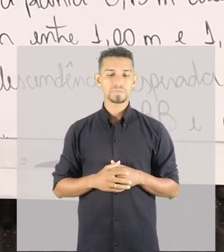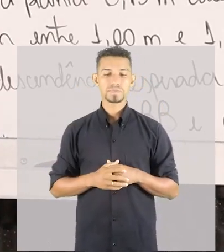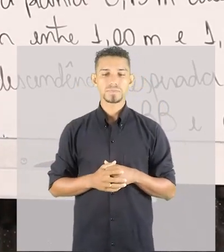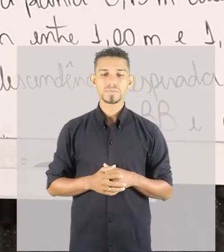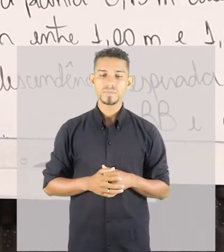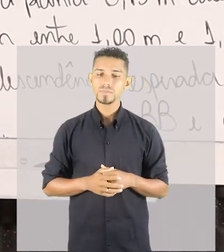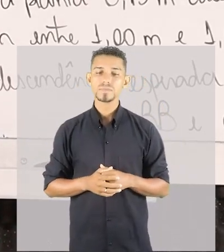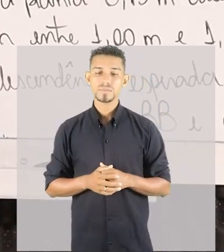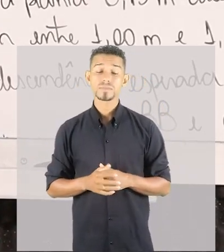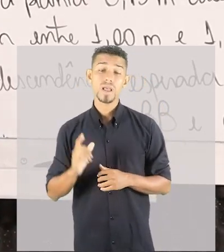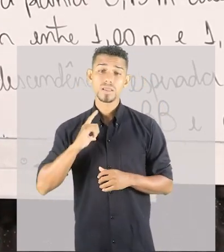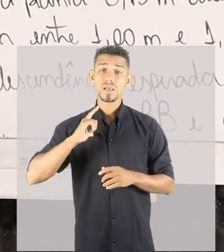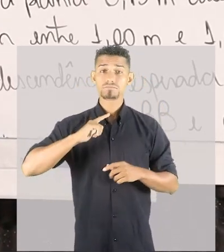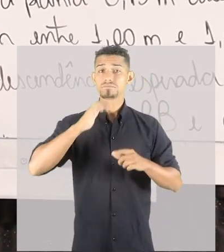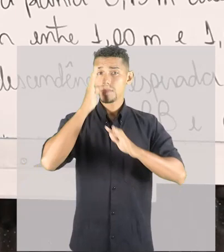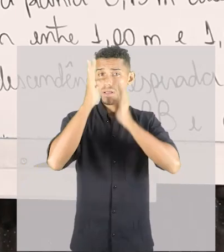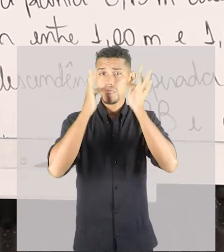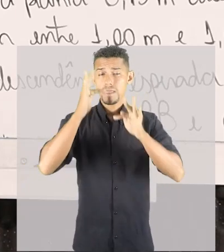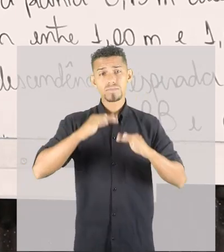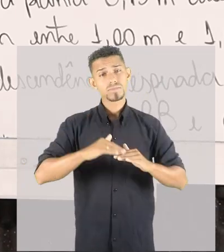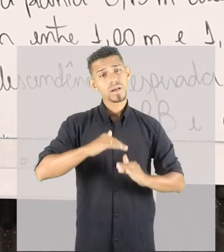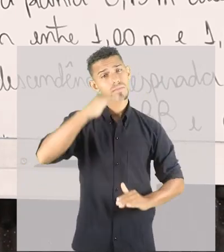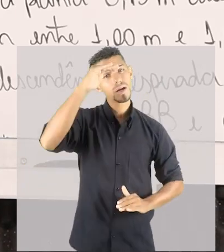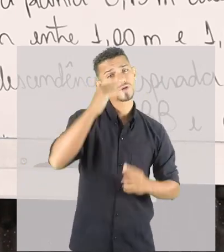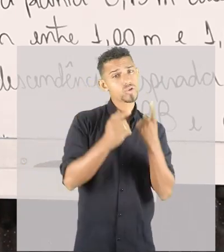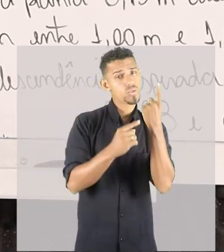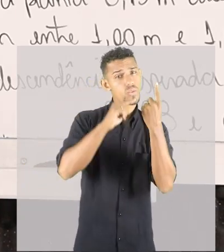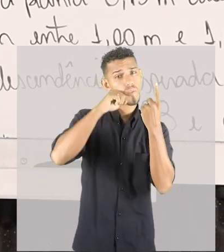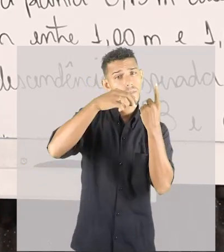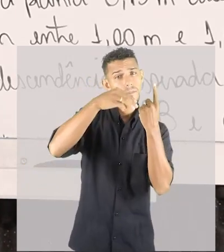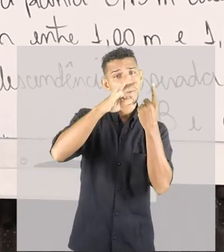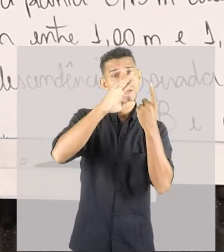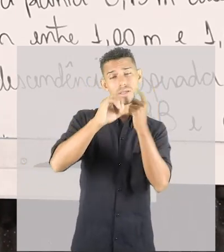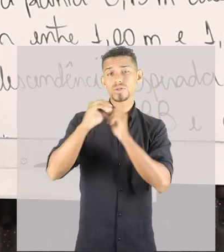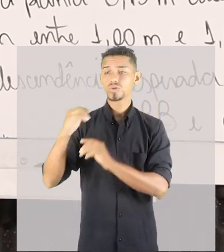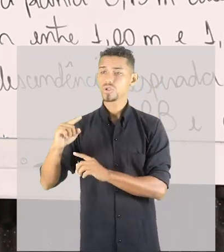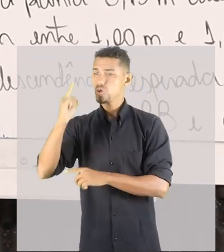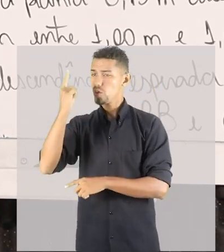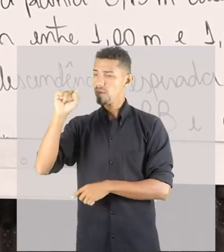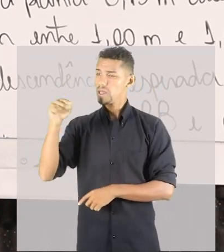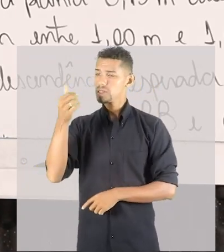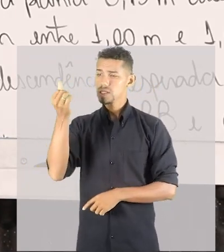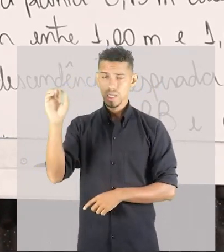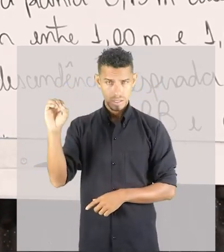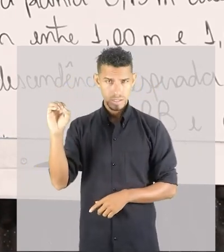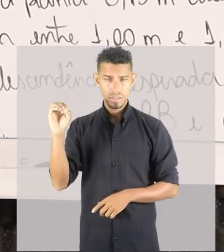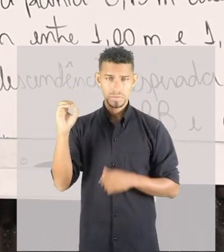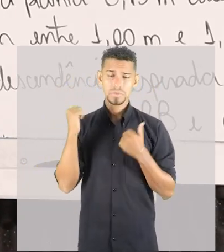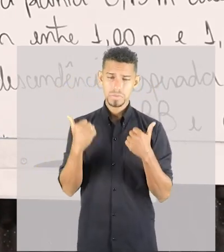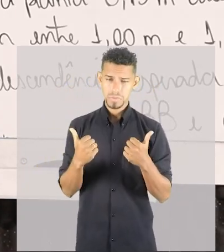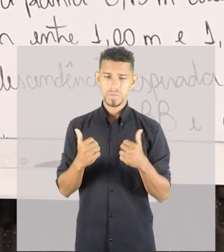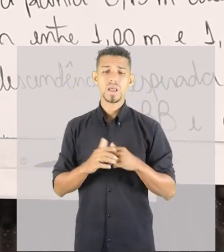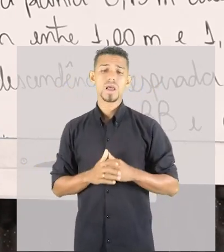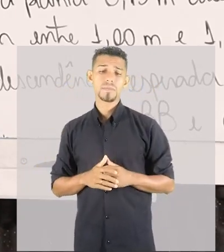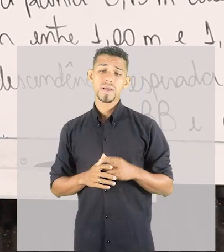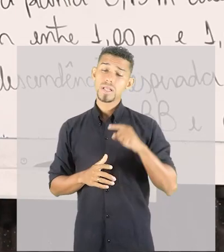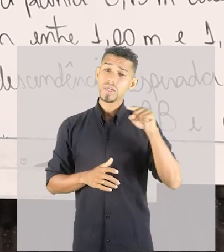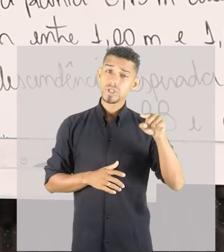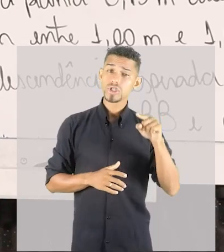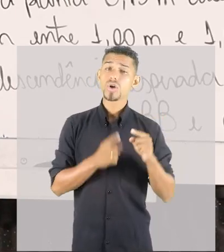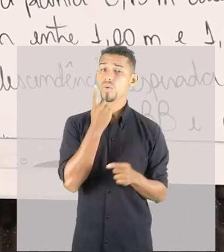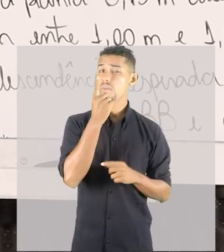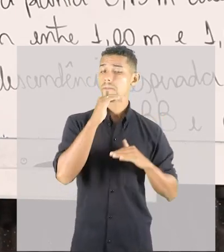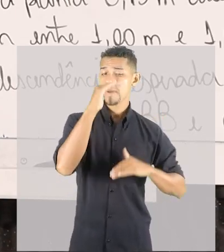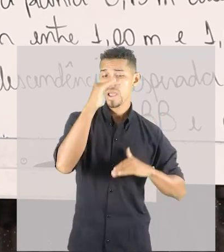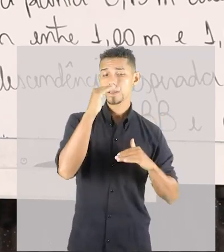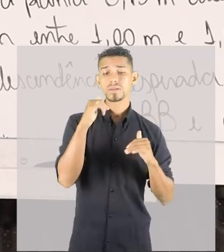elas têm uma variação entre 1 metro e 1,60 m, né? Então, basicamente, aquela planta de 1 metro é a planta que